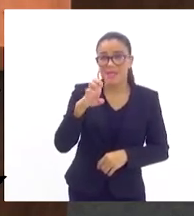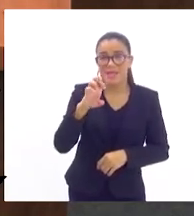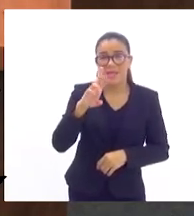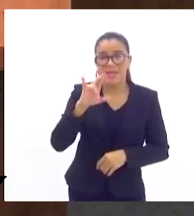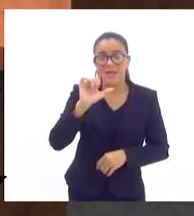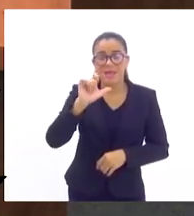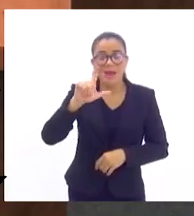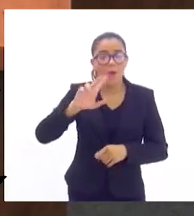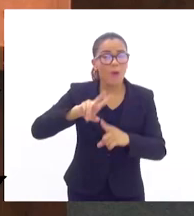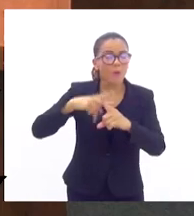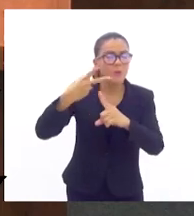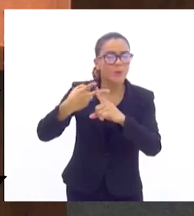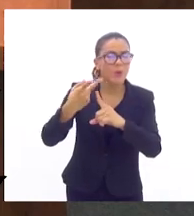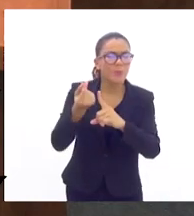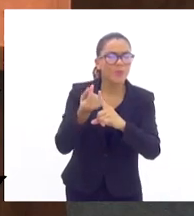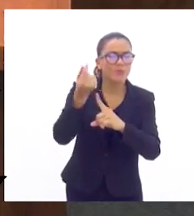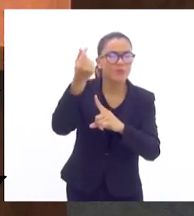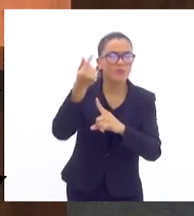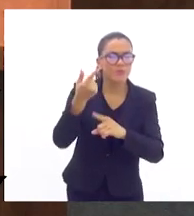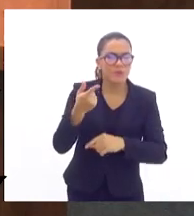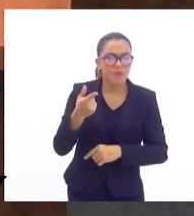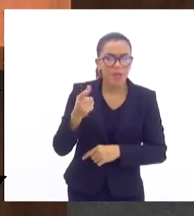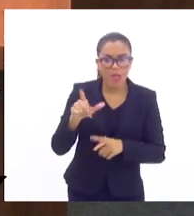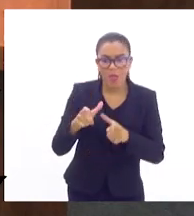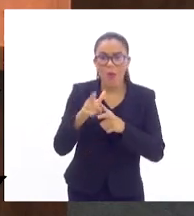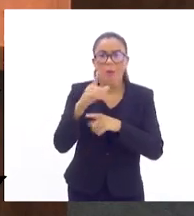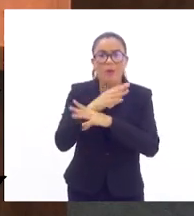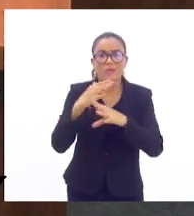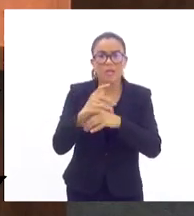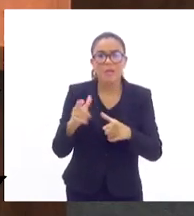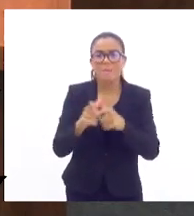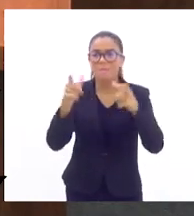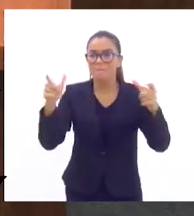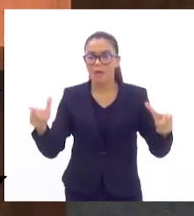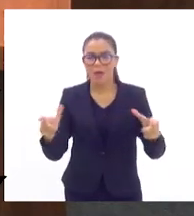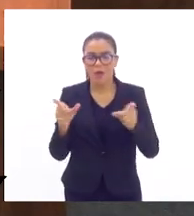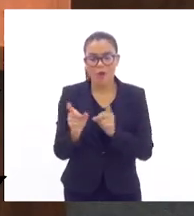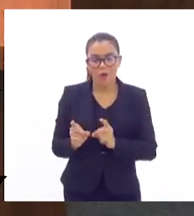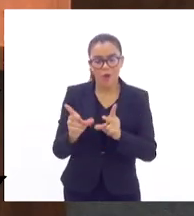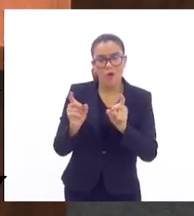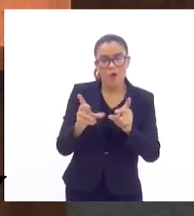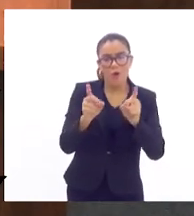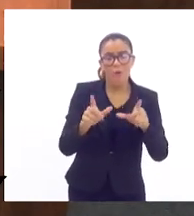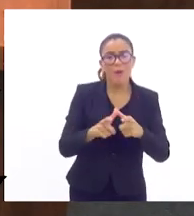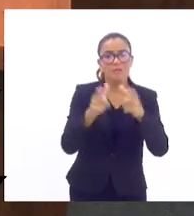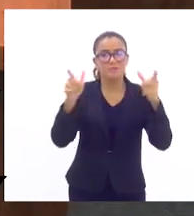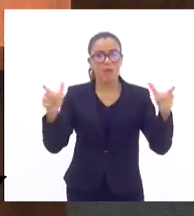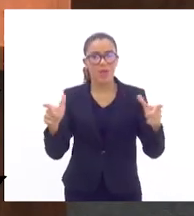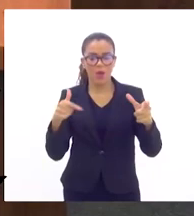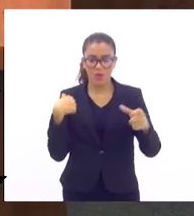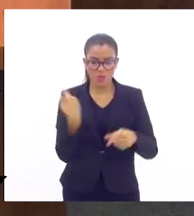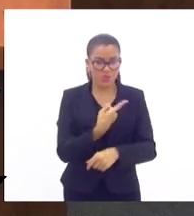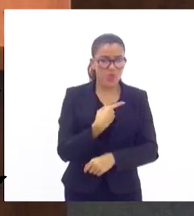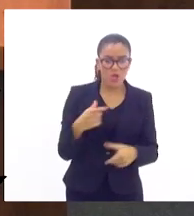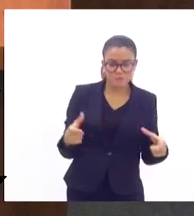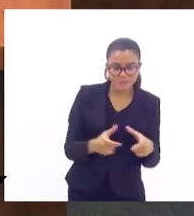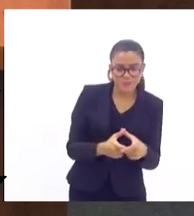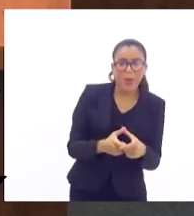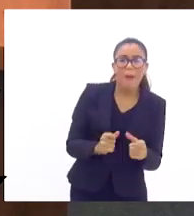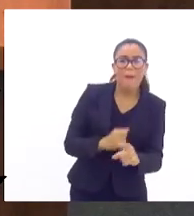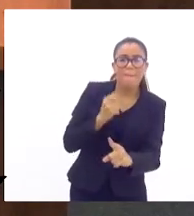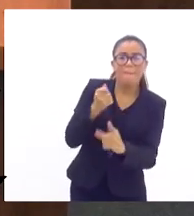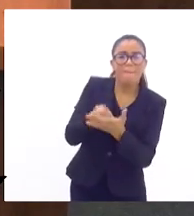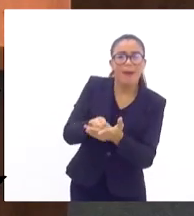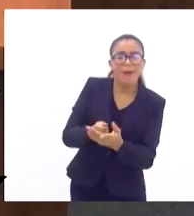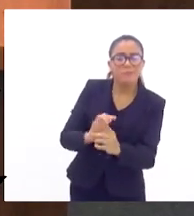Volta Redonda, que é uma cidade maior, mais desenvolvida e com comércio muito mais próspero do que o nosso. Verdade. E nós pagamos o dobro de tarifa comercial.